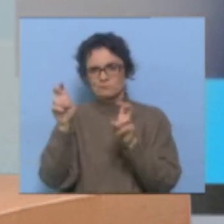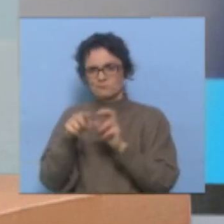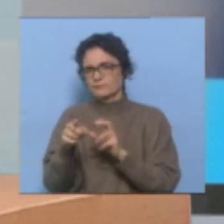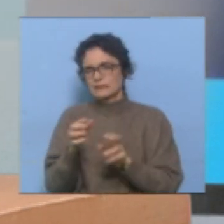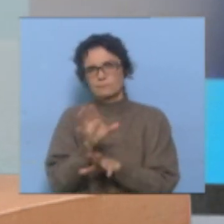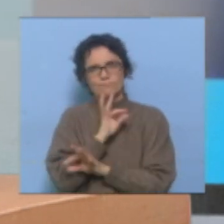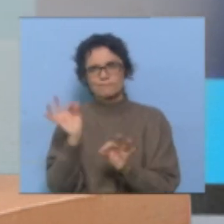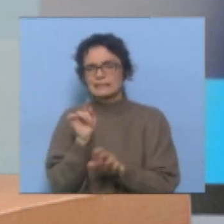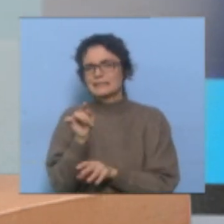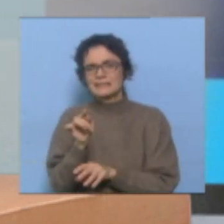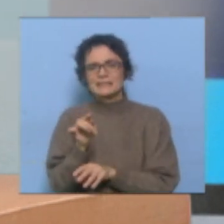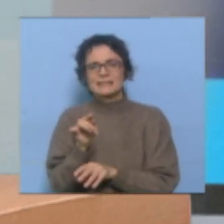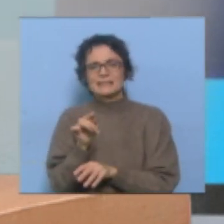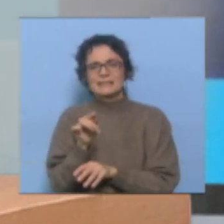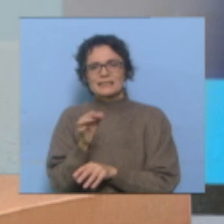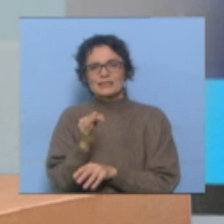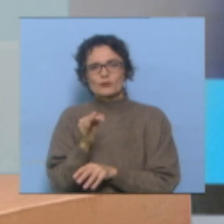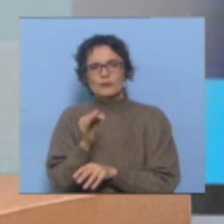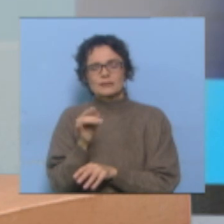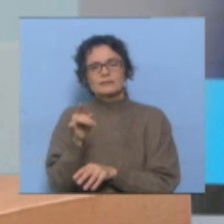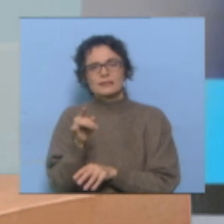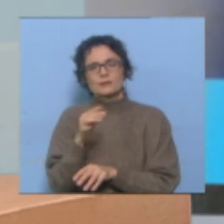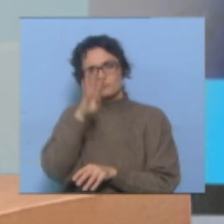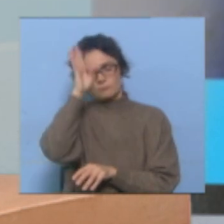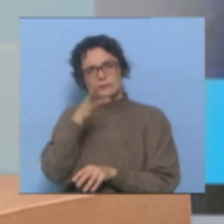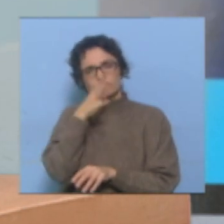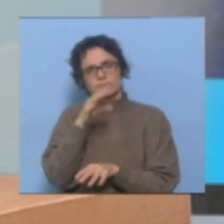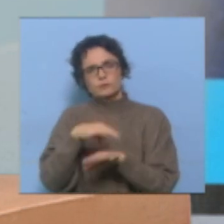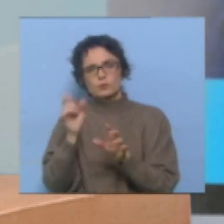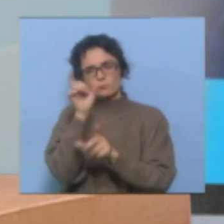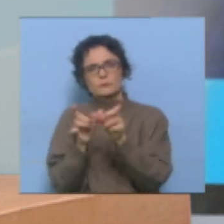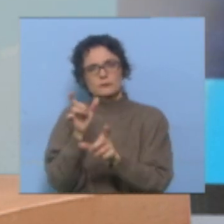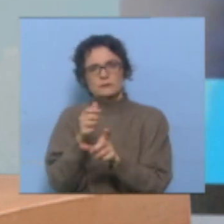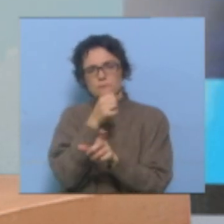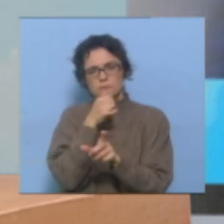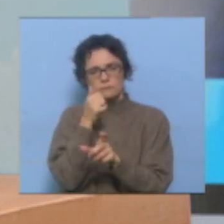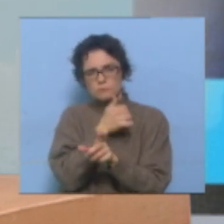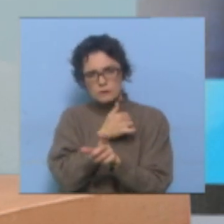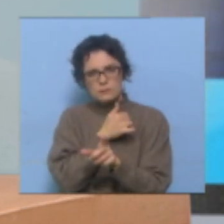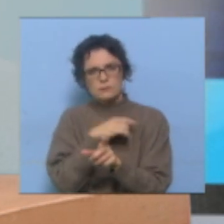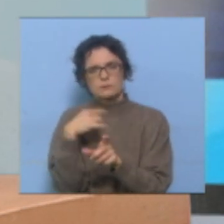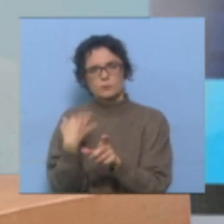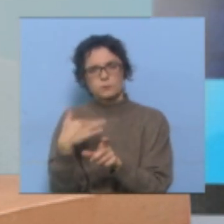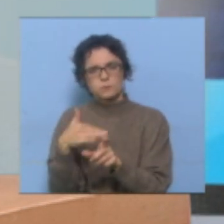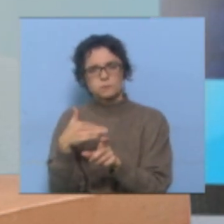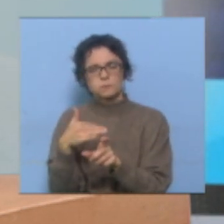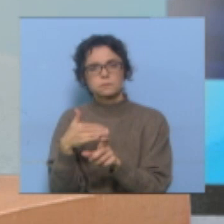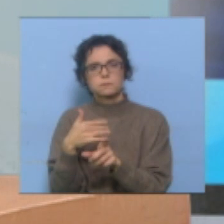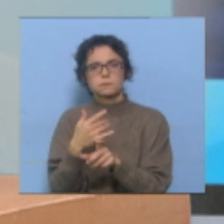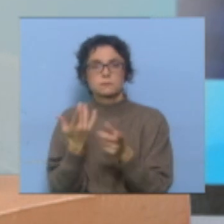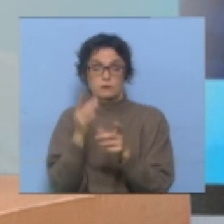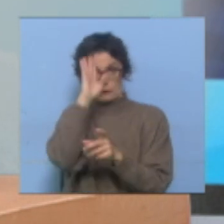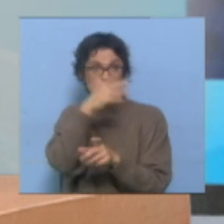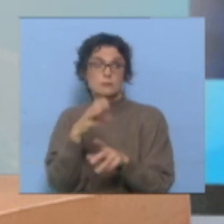E tem-no feito imensas vezes. Ele fala de pessoas que sofrem numa situação muito específica, porque sofre-se num